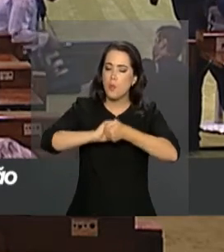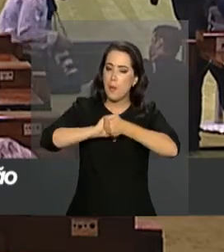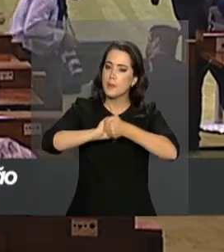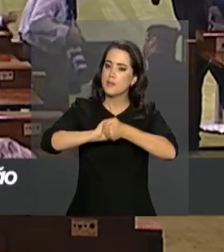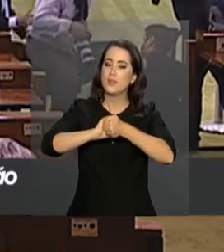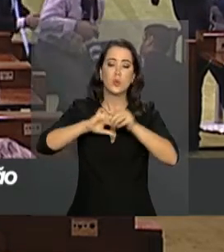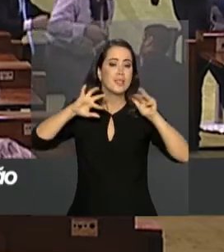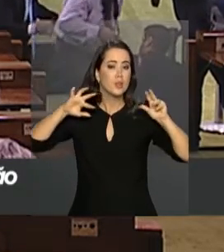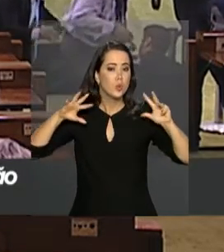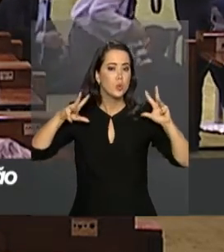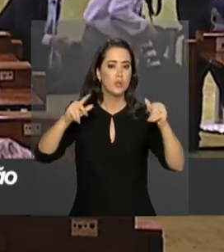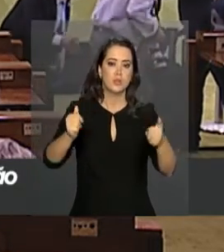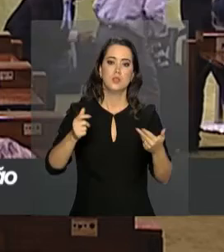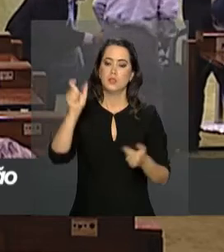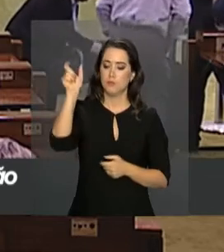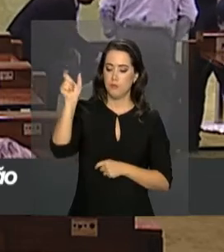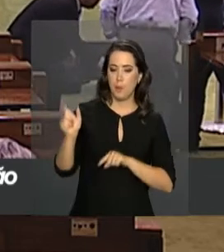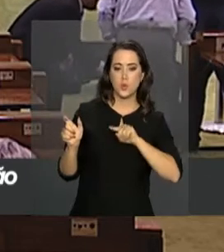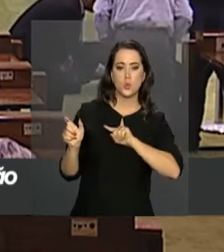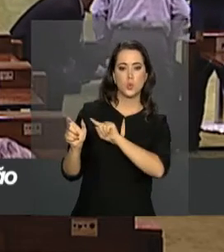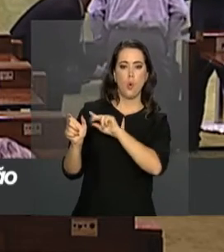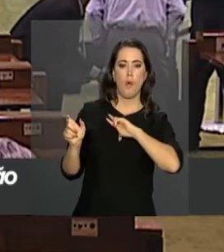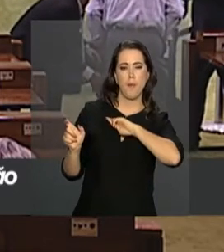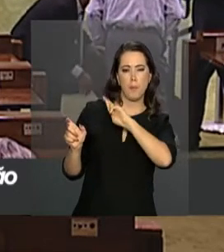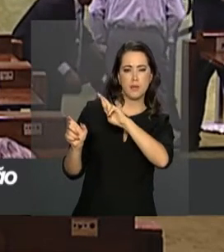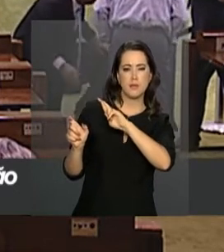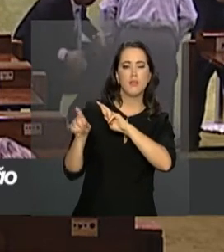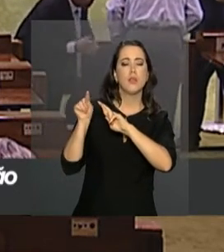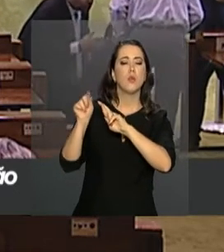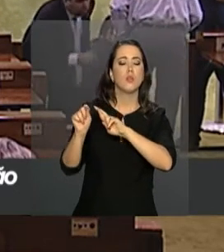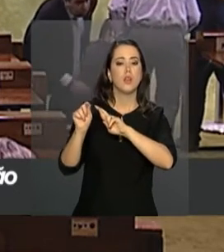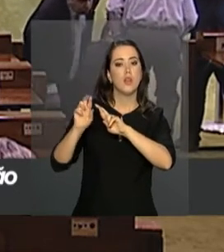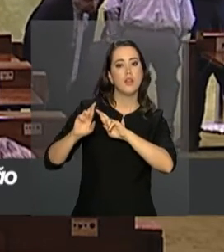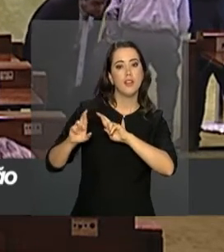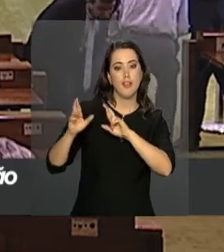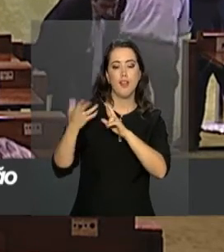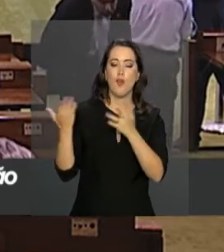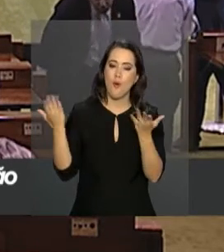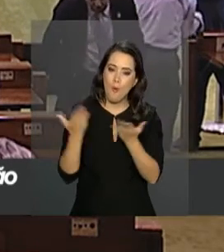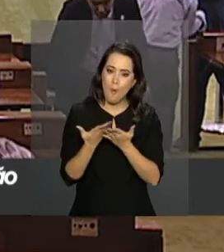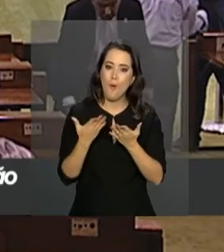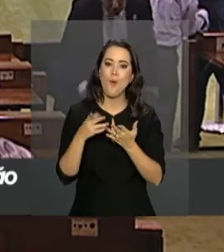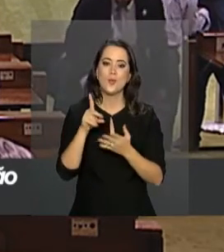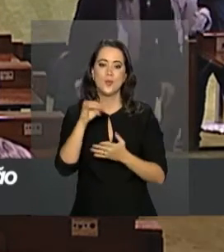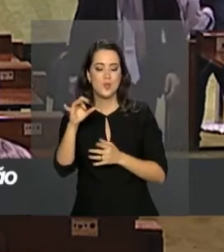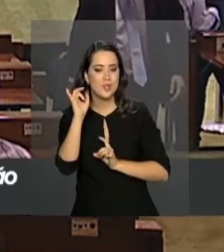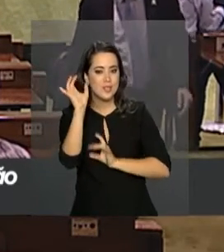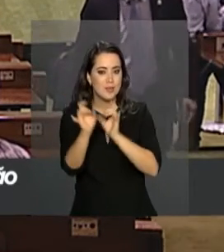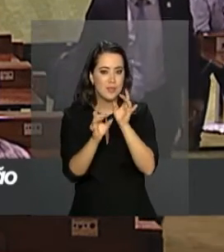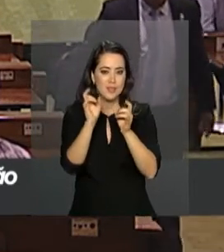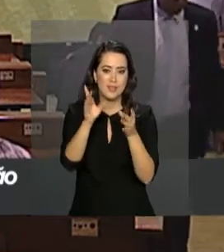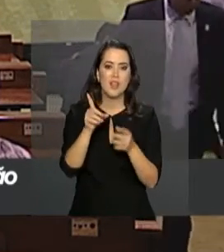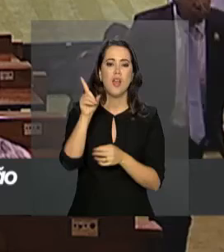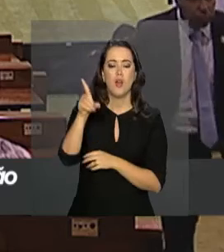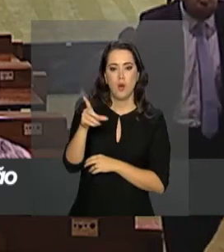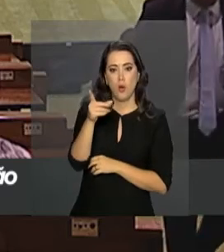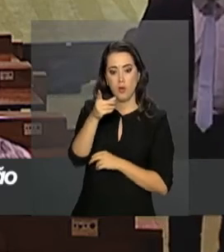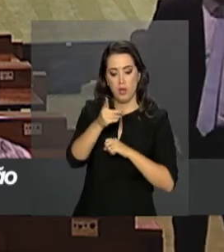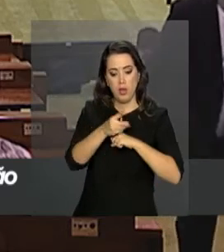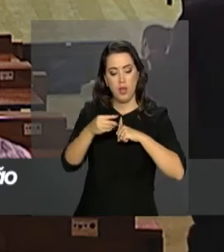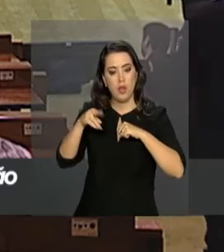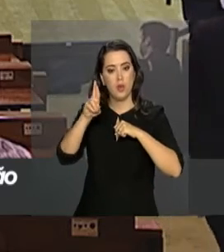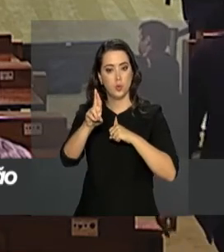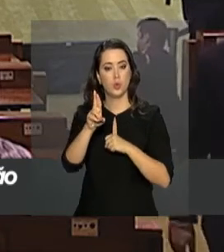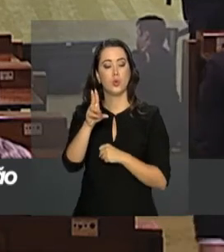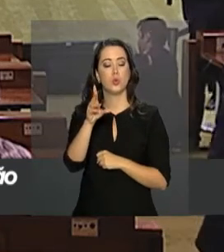a todos uma pessoa daquele que representa aniversariante que é o doutor jorge rachid se os senhores não se